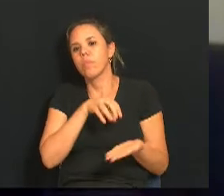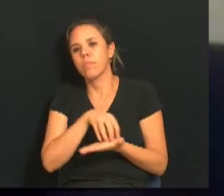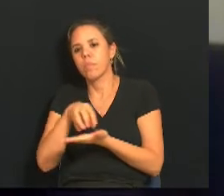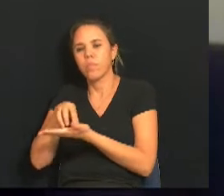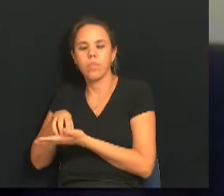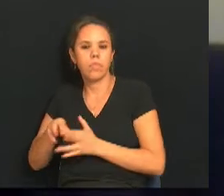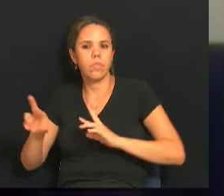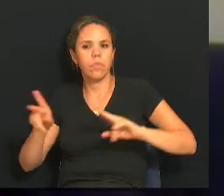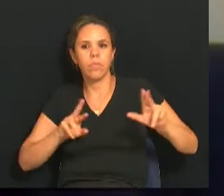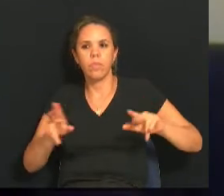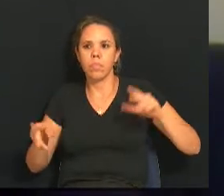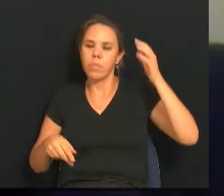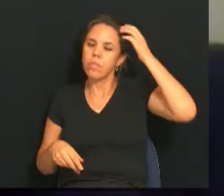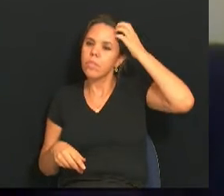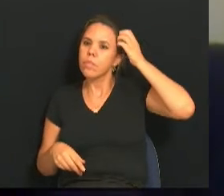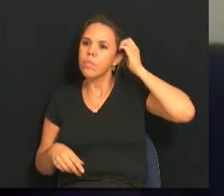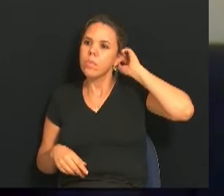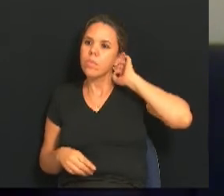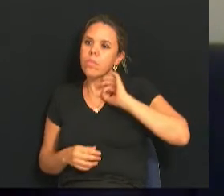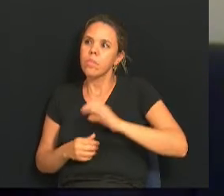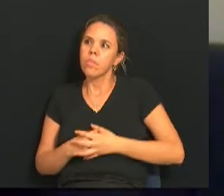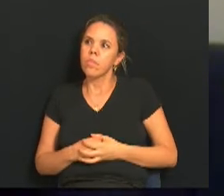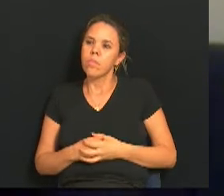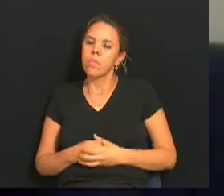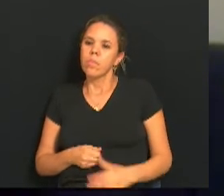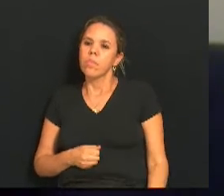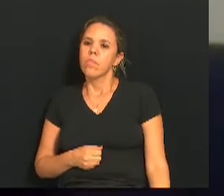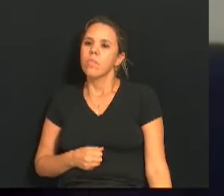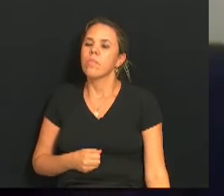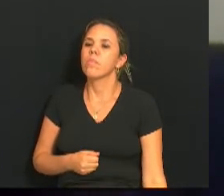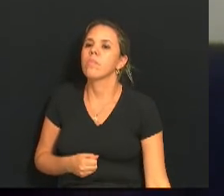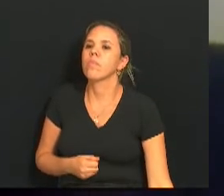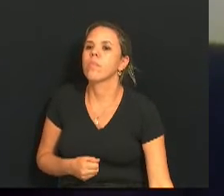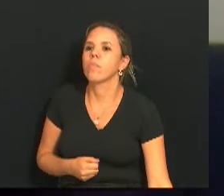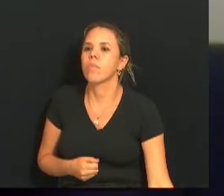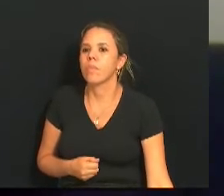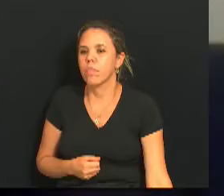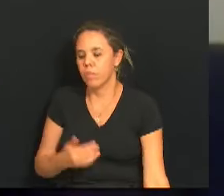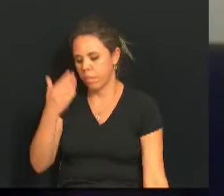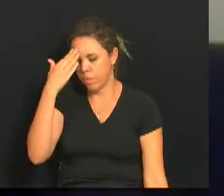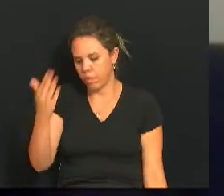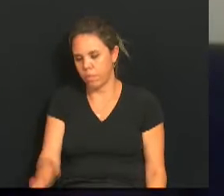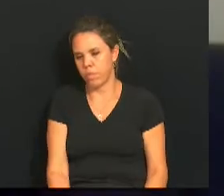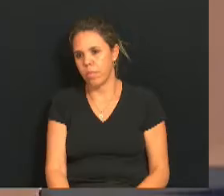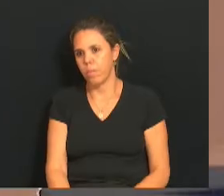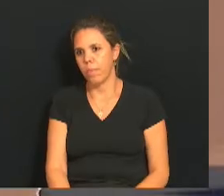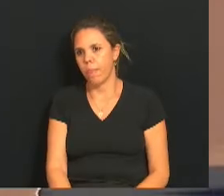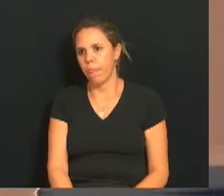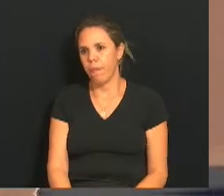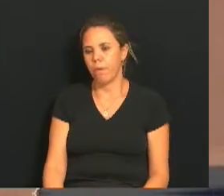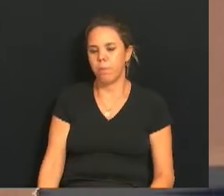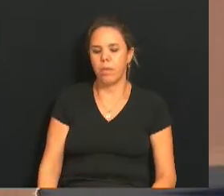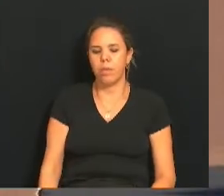diferentes esferas. Então, vou terminando por aqui. Obrigada.